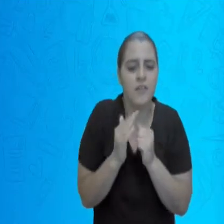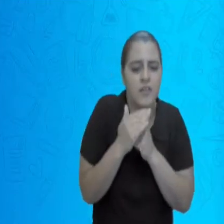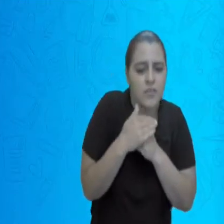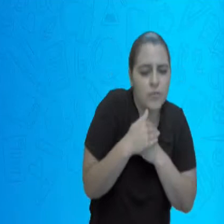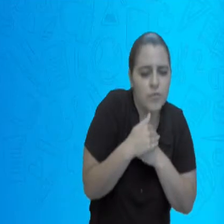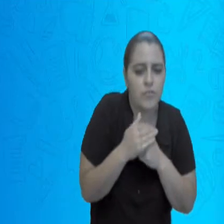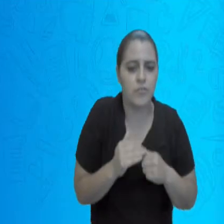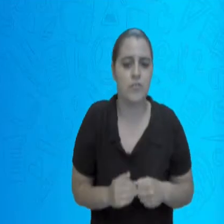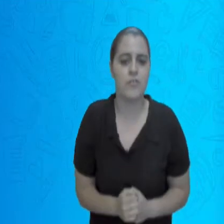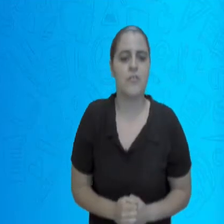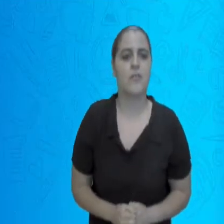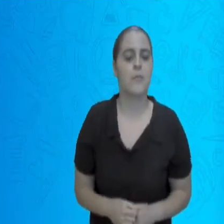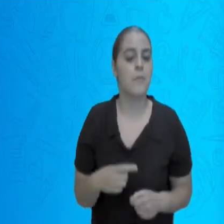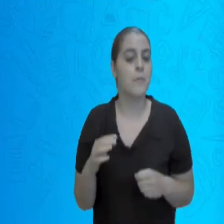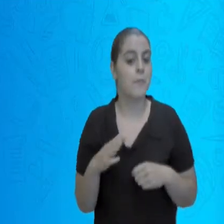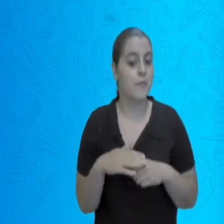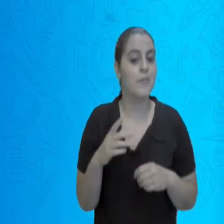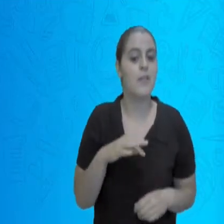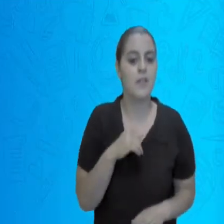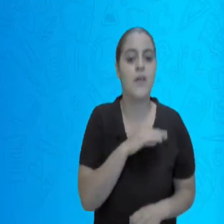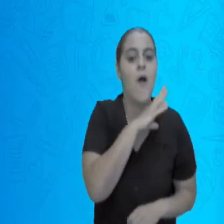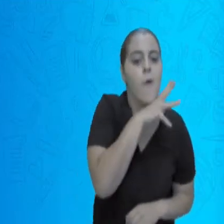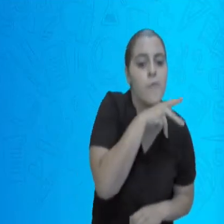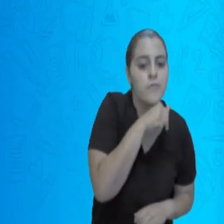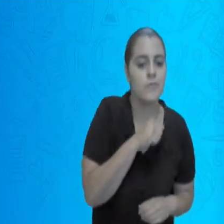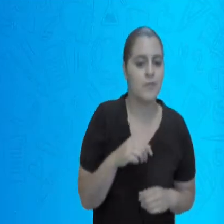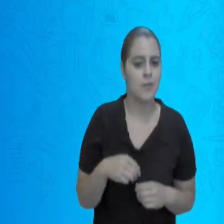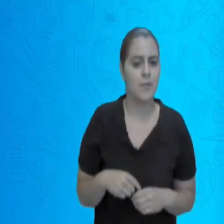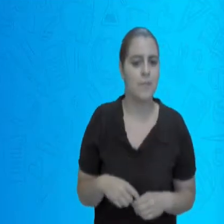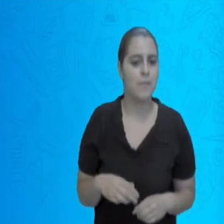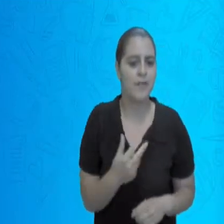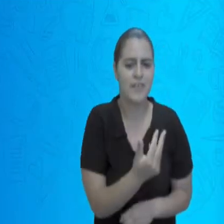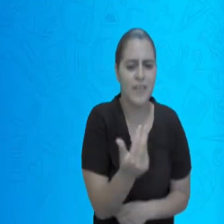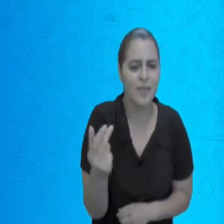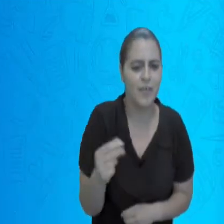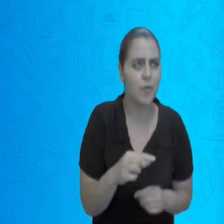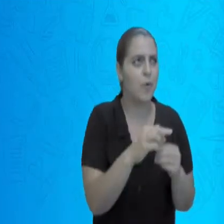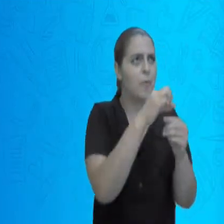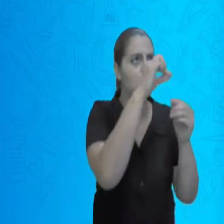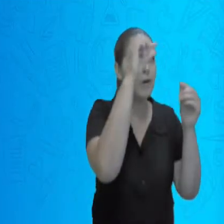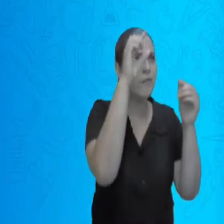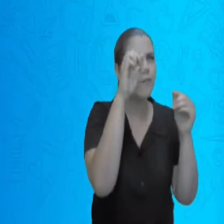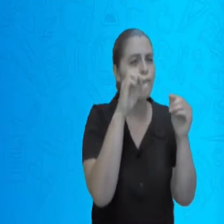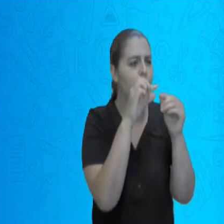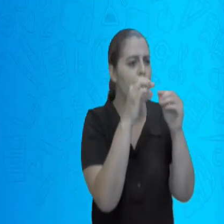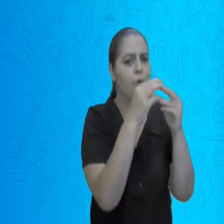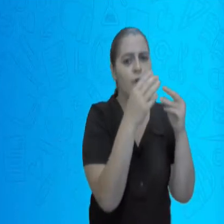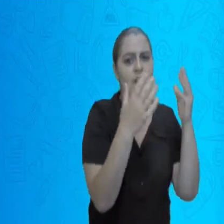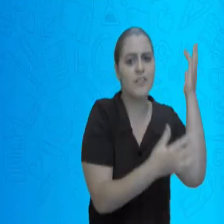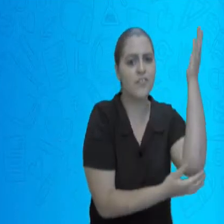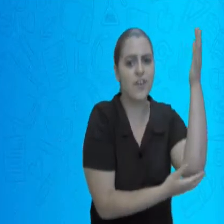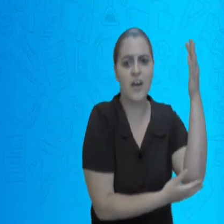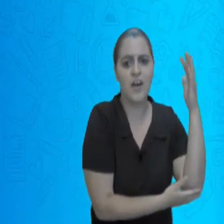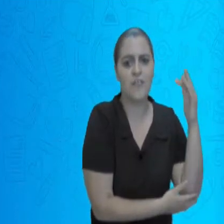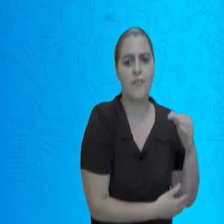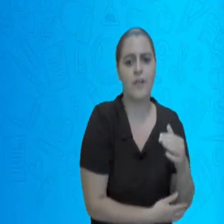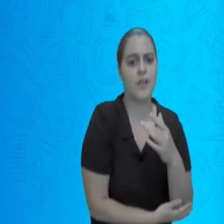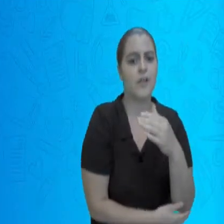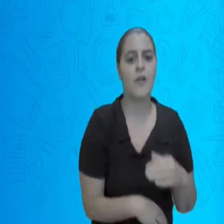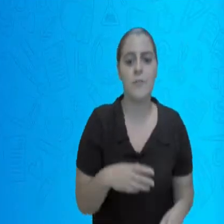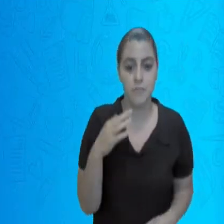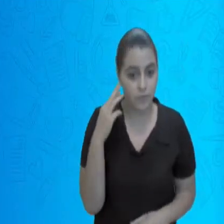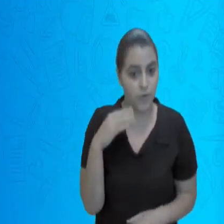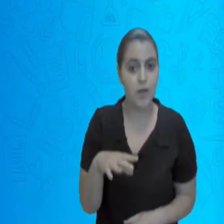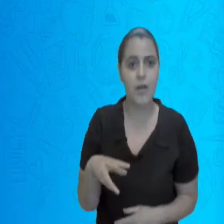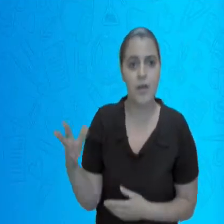ali. Porém, ele é um animal. Ele parece uma folha, professora. Você está ficando maluca. Não, não estou. É